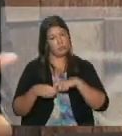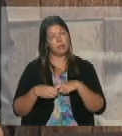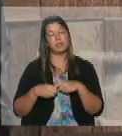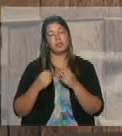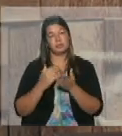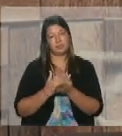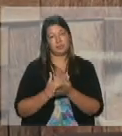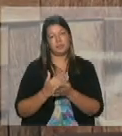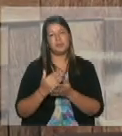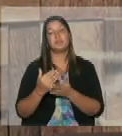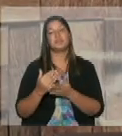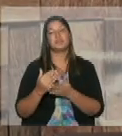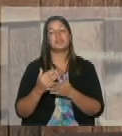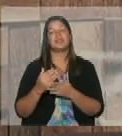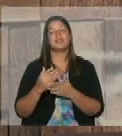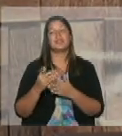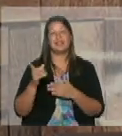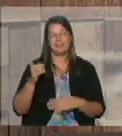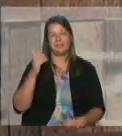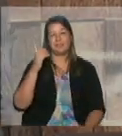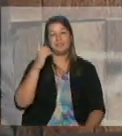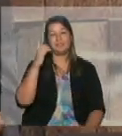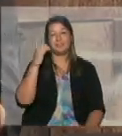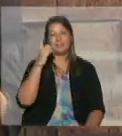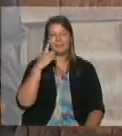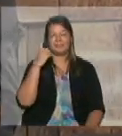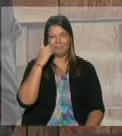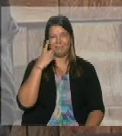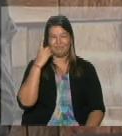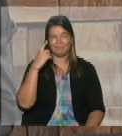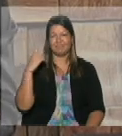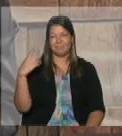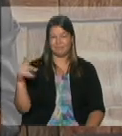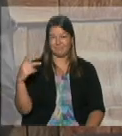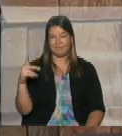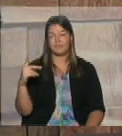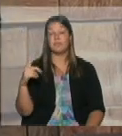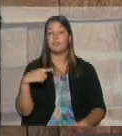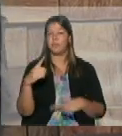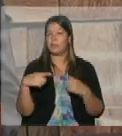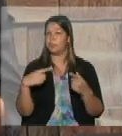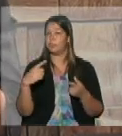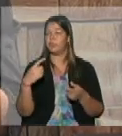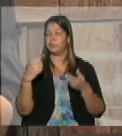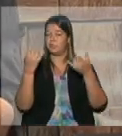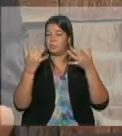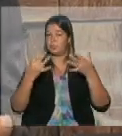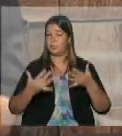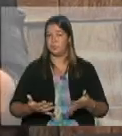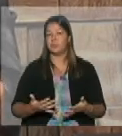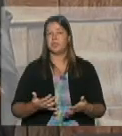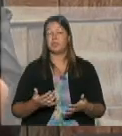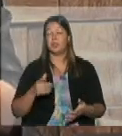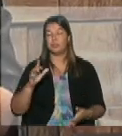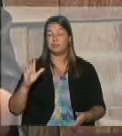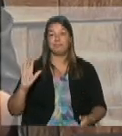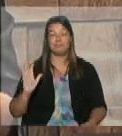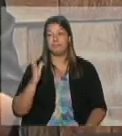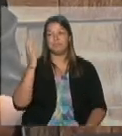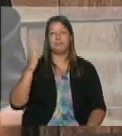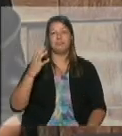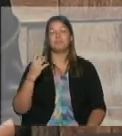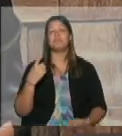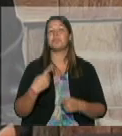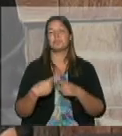começa a sua história que chega na carreira diplomática. Mas você vai contar isso pra gente no próximo bloco, que eu quero saber qual foi o hiato que fez